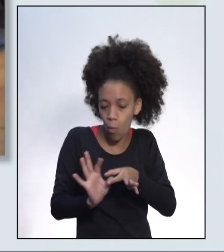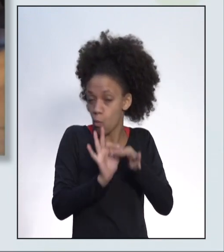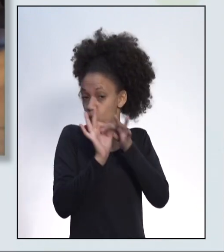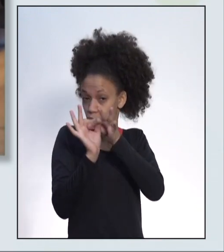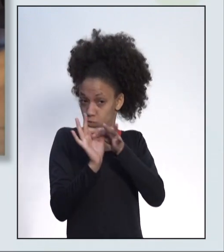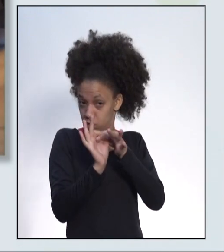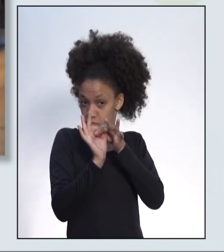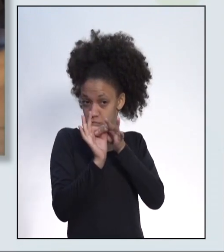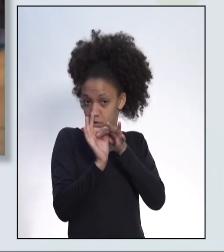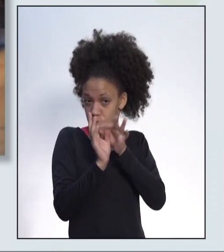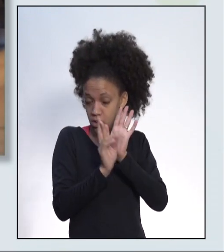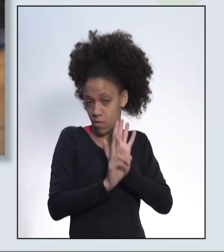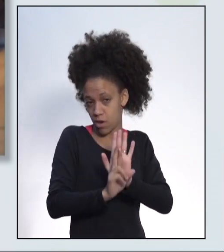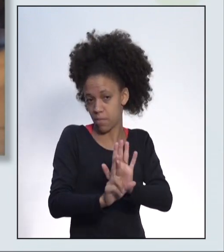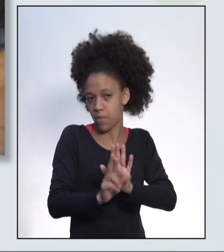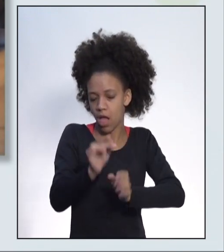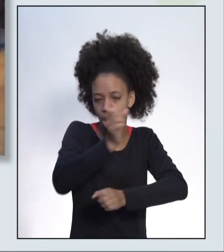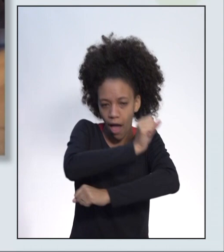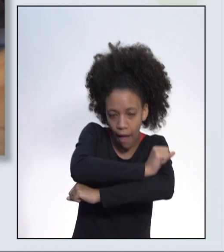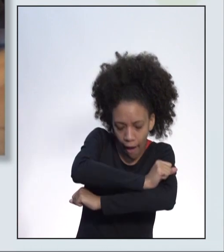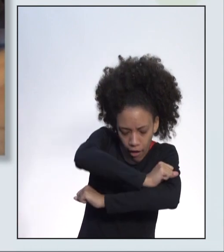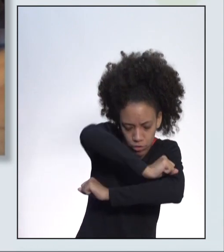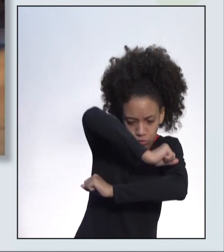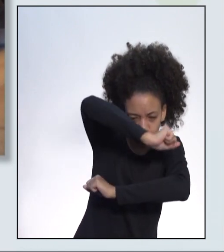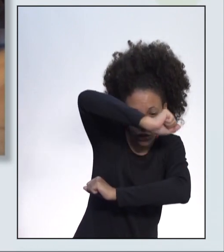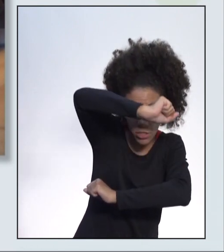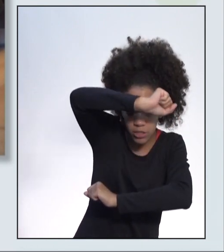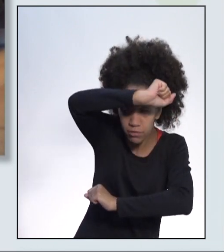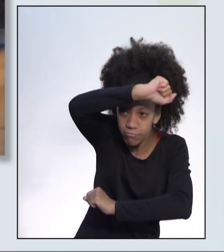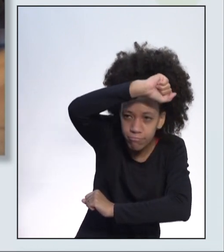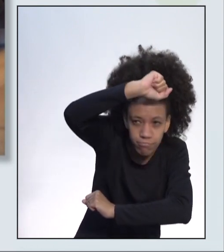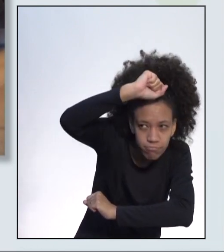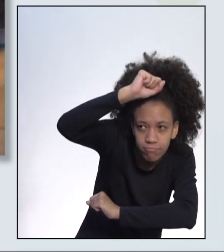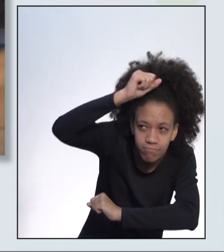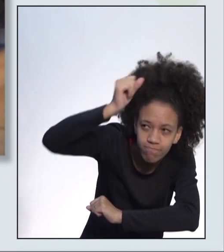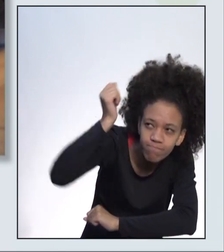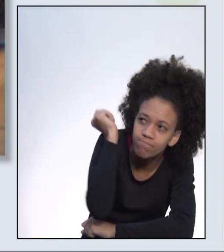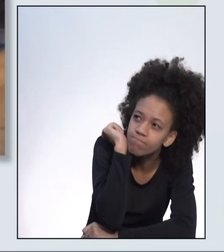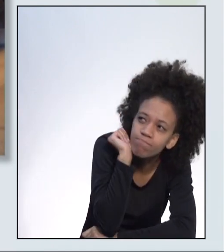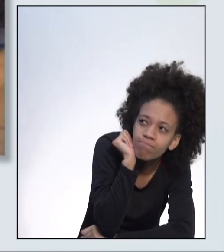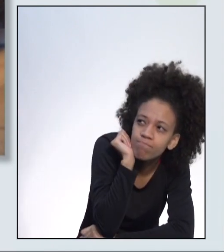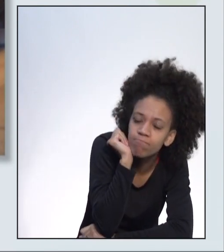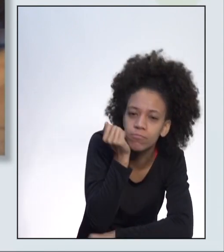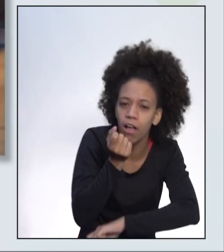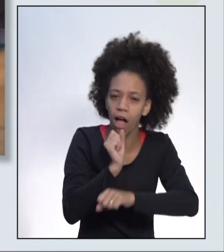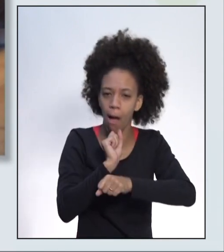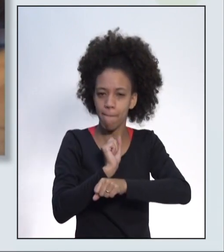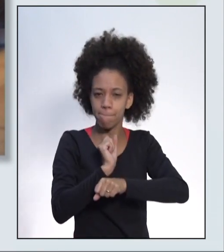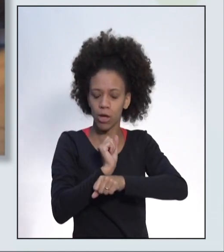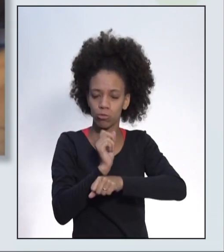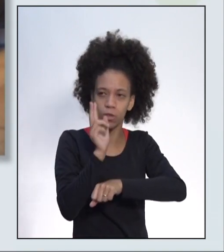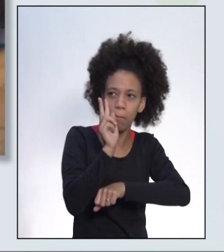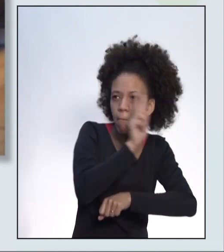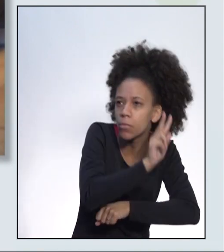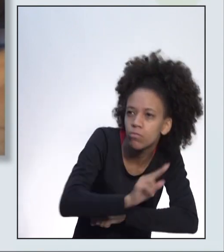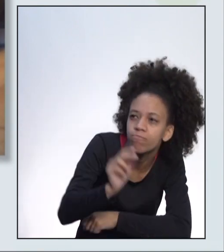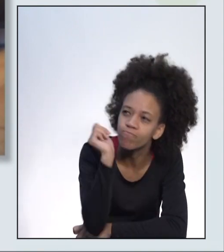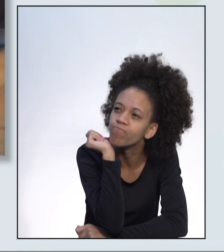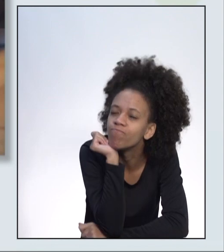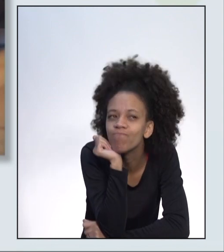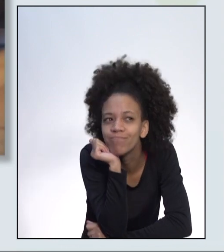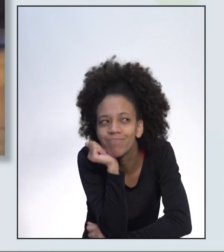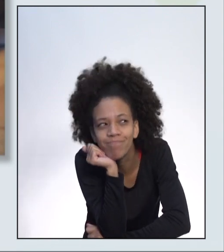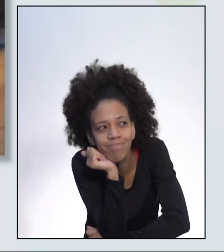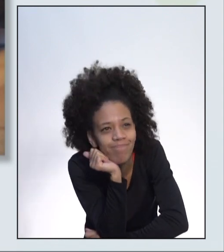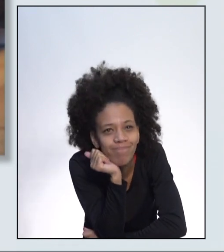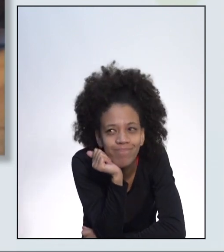aqui, a pausa para observação, olhar mais atento para as coisas à minha volta, muito estudo e